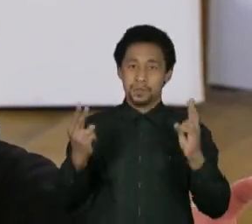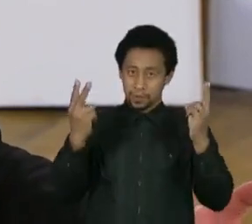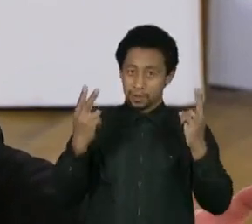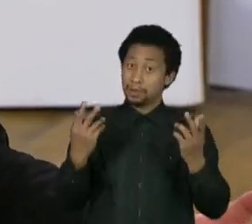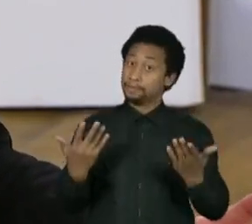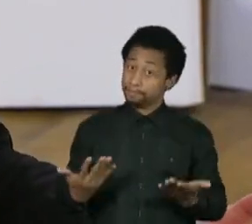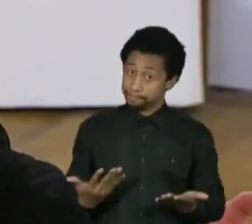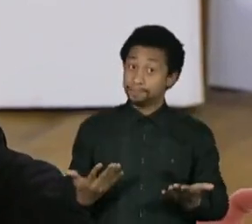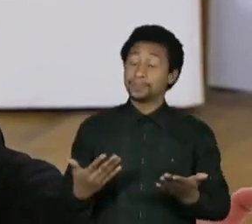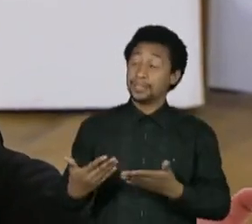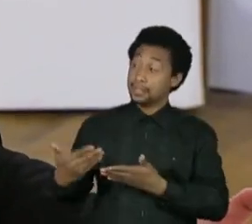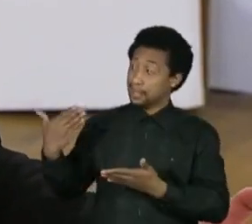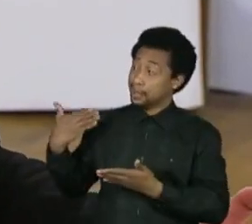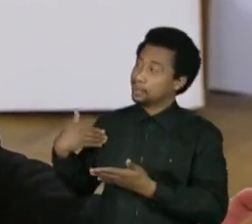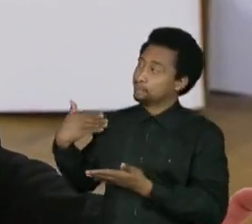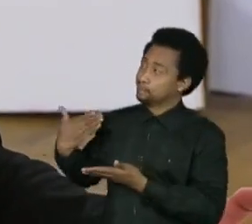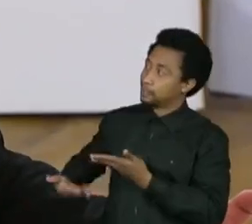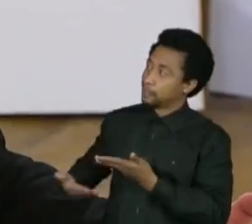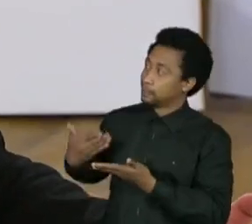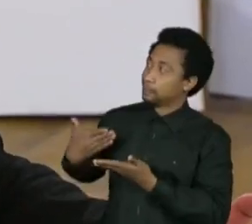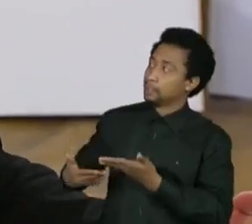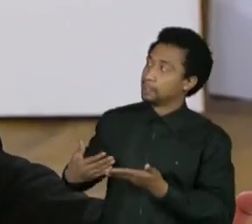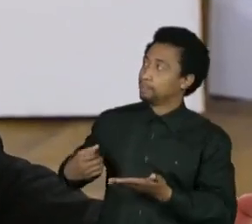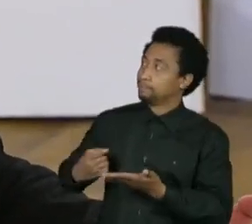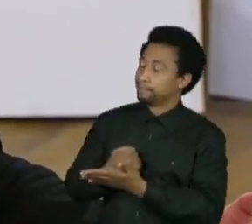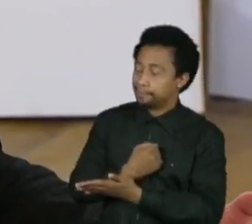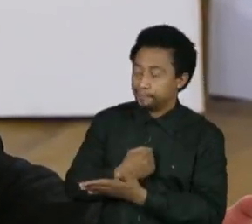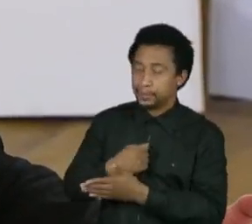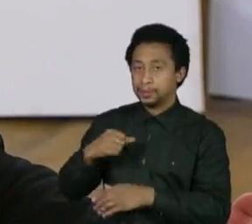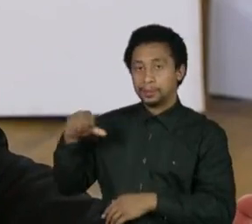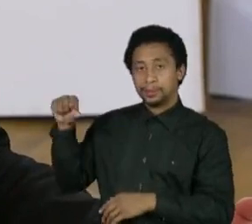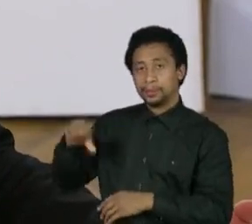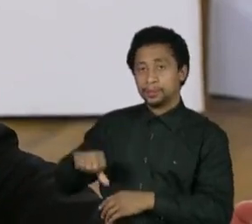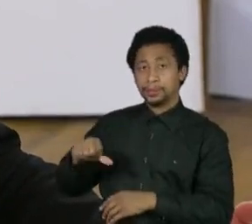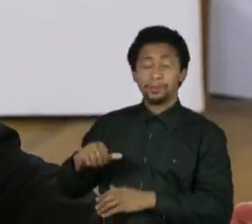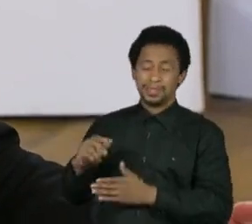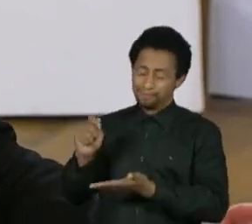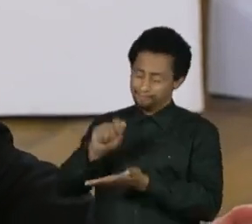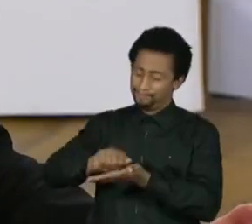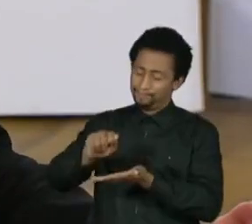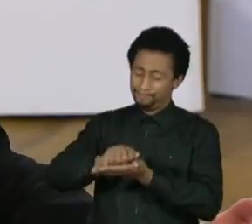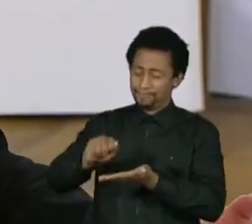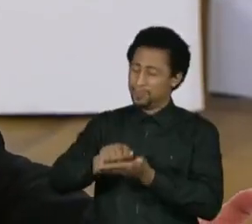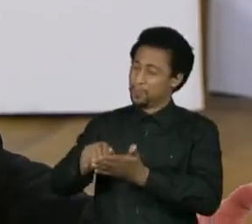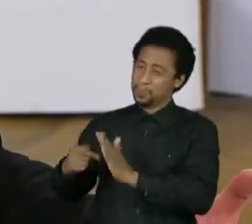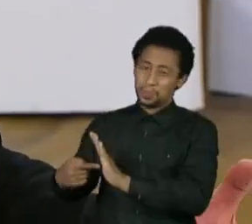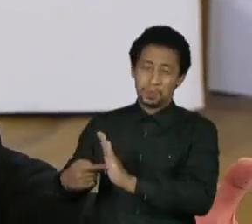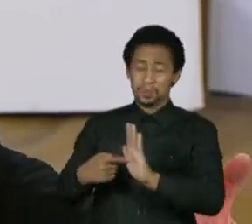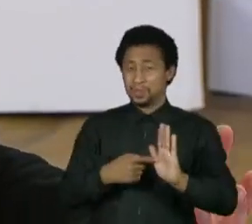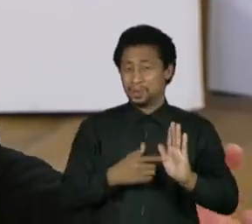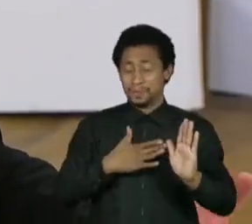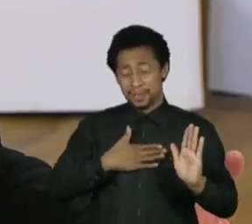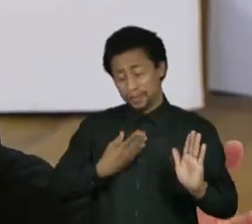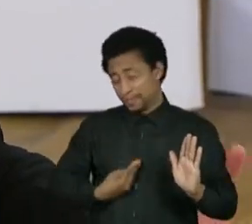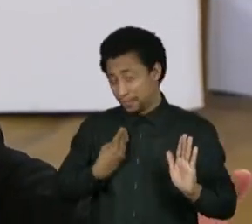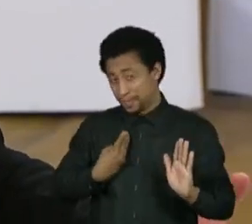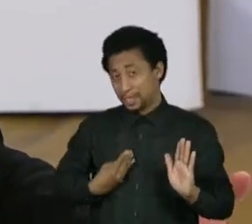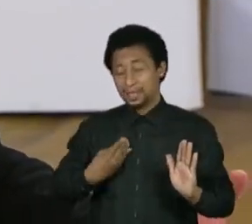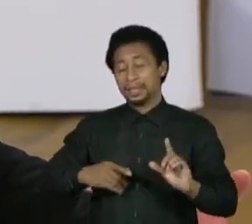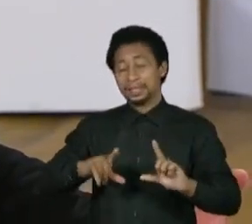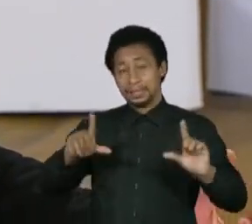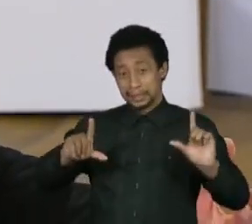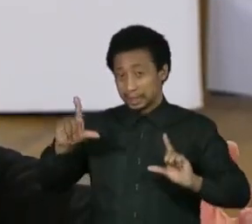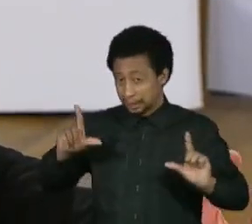mesmo com toda a força com toda a necessidade de Expor a minha vida toda em livro pro e tudo mais você